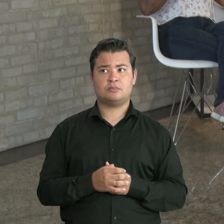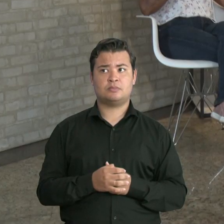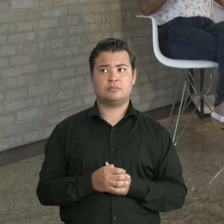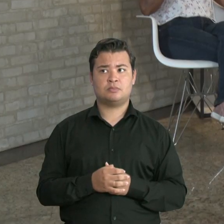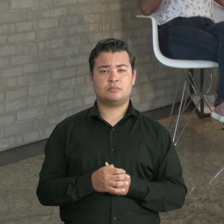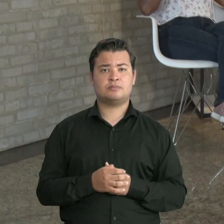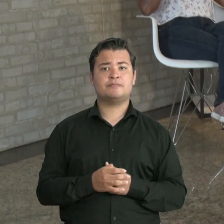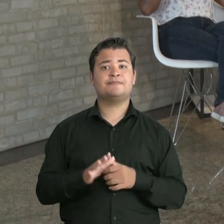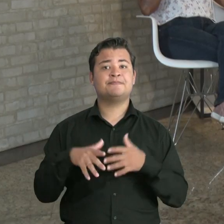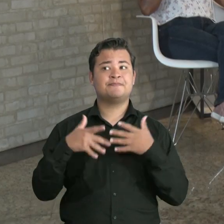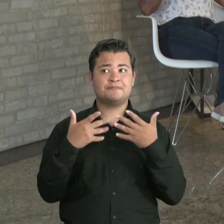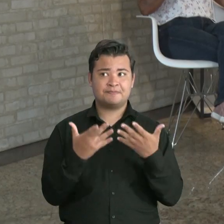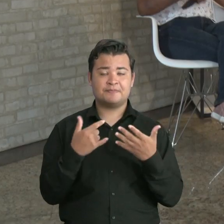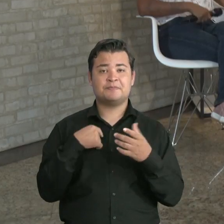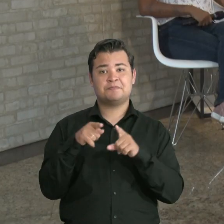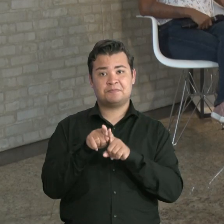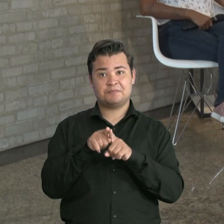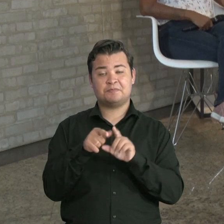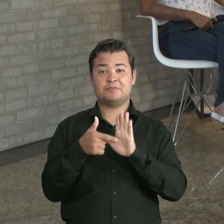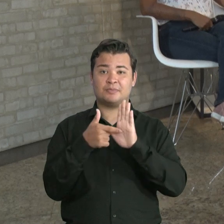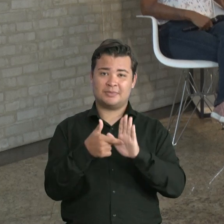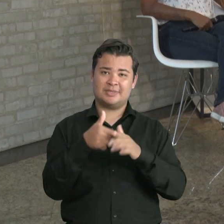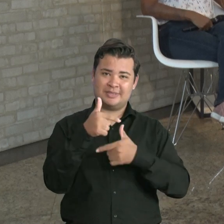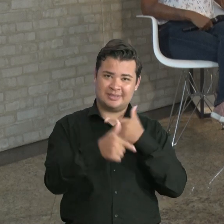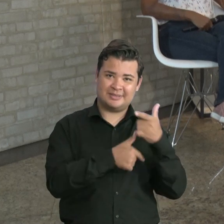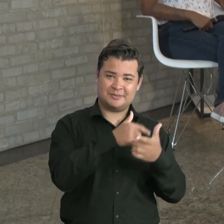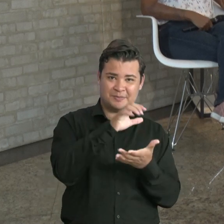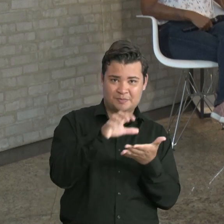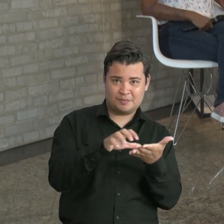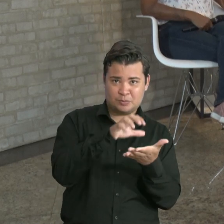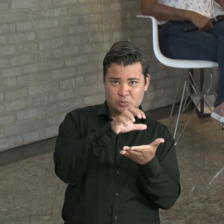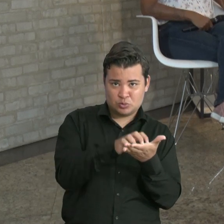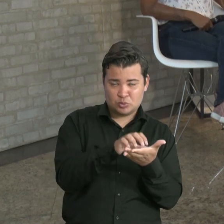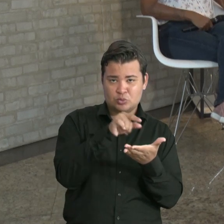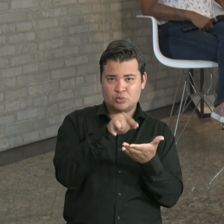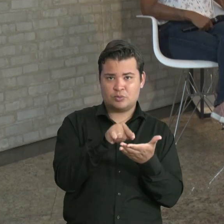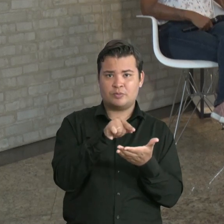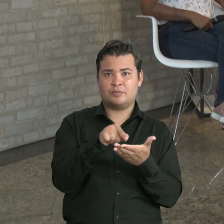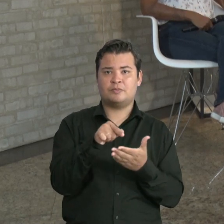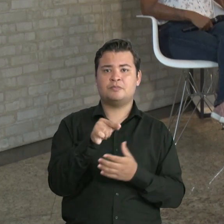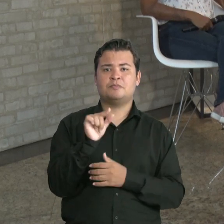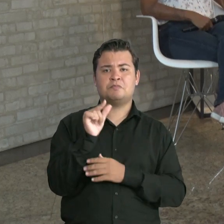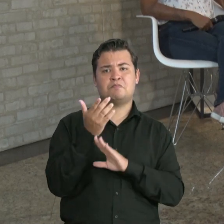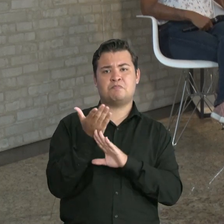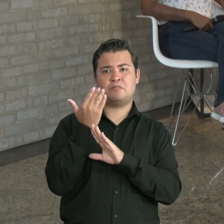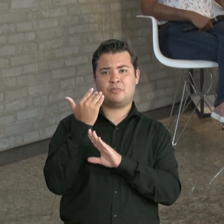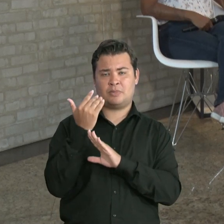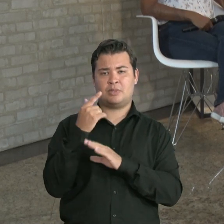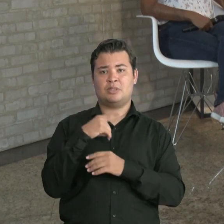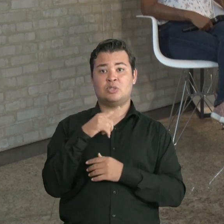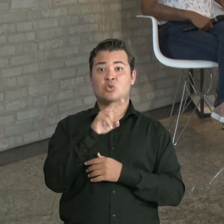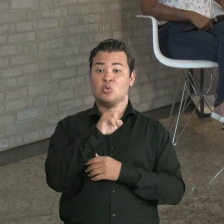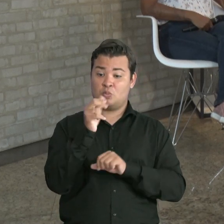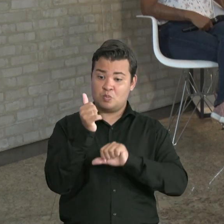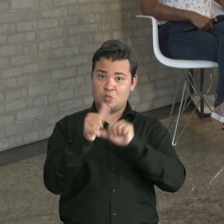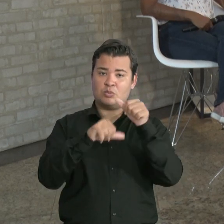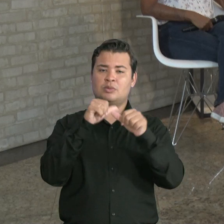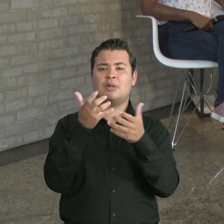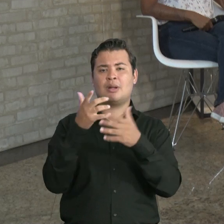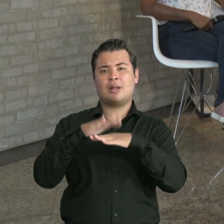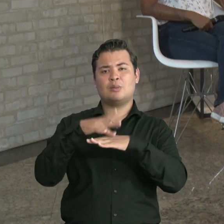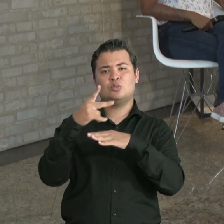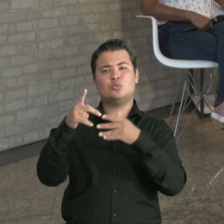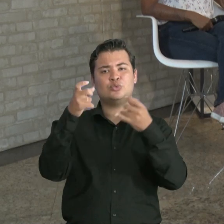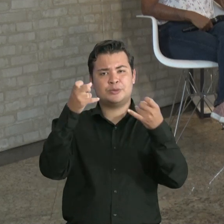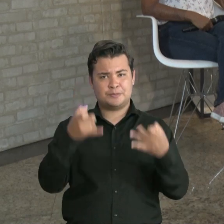Bom, vou destacar também o trabalho do Núcleo. Recentemente mudou de titulação, né, de nome, até queria que o senhor falasse